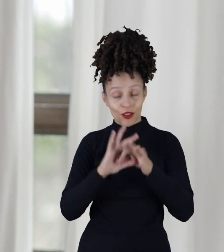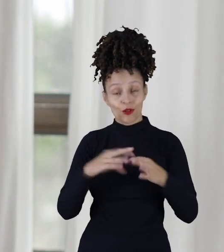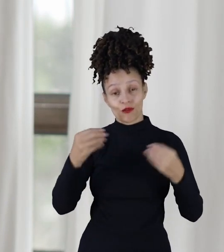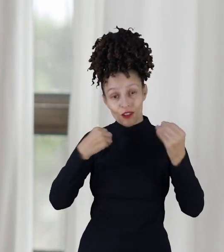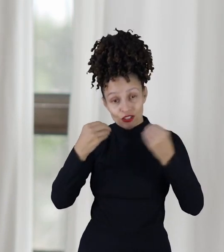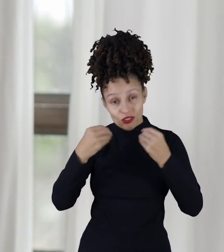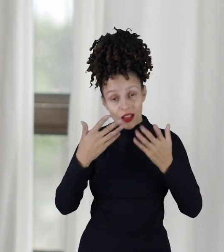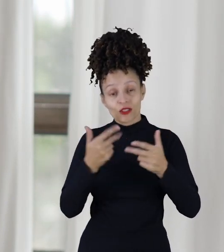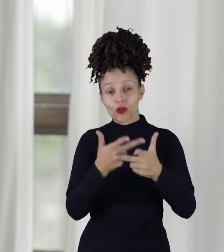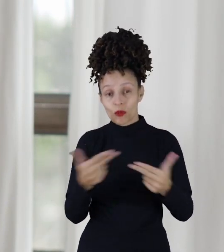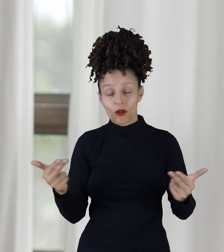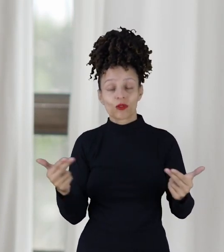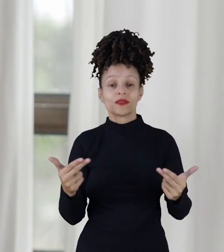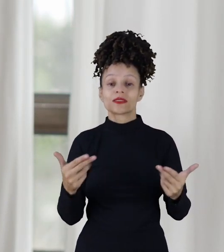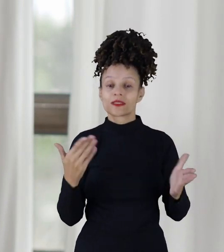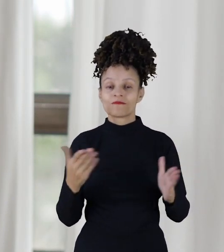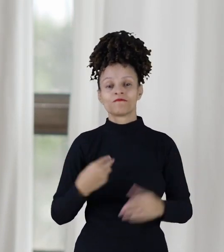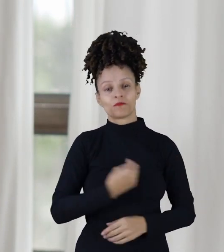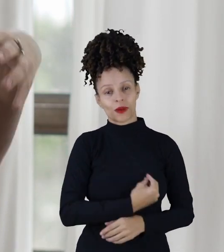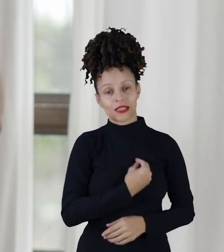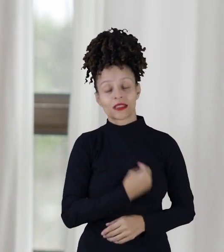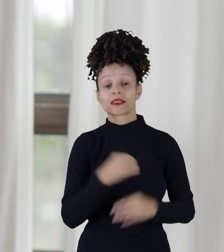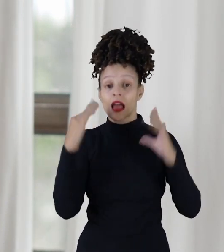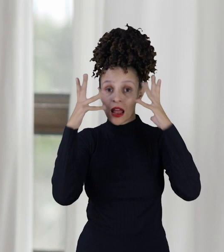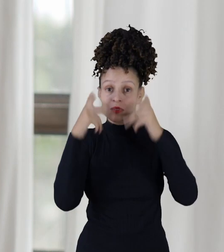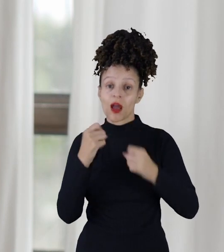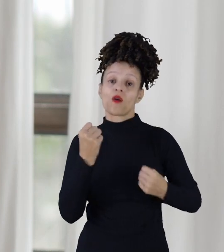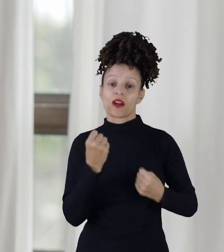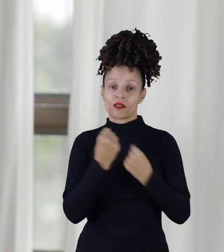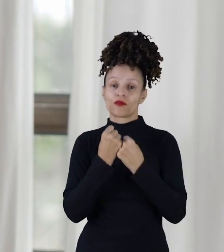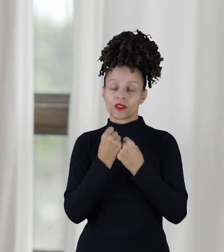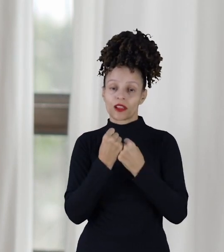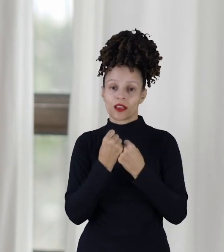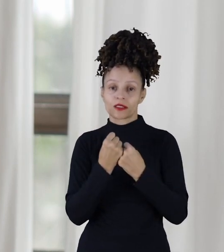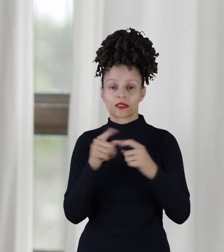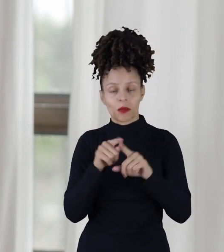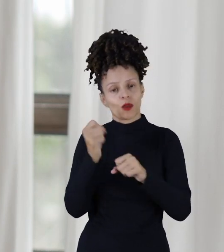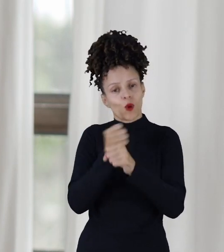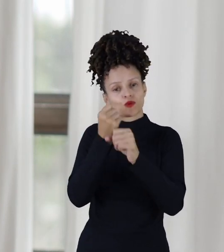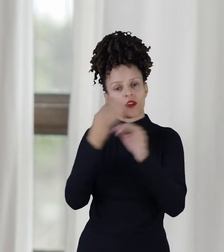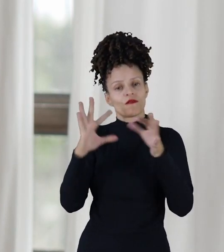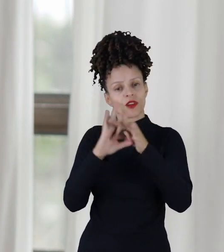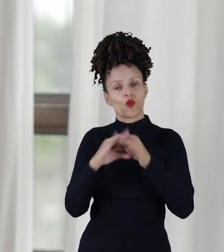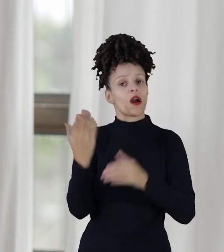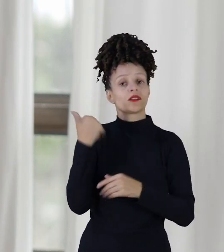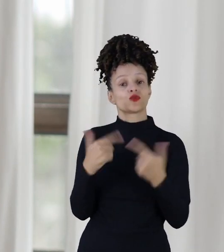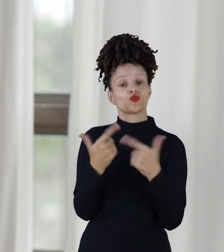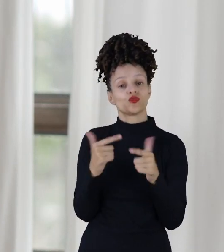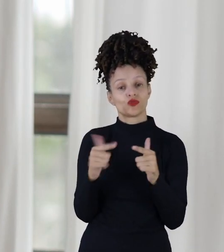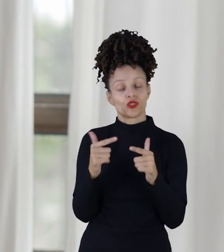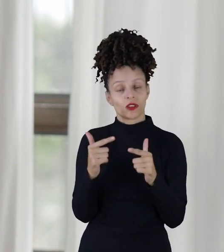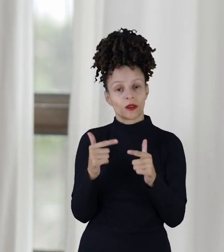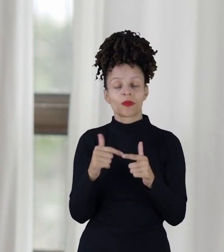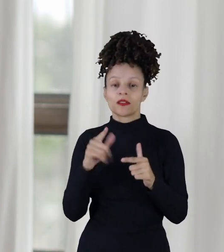um vínculo fragilizado com alguma coisa, a presença do animal, ela fortalece esse vínculo. Às vezes até constrói um vínculo que não